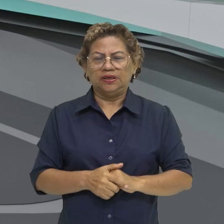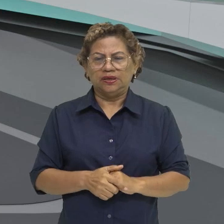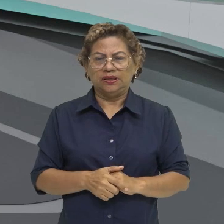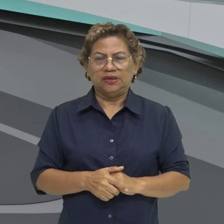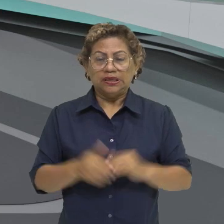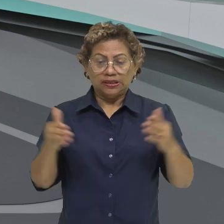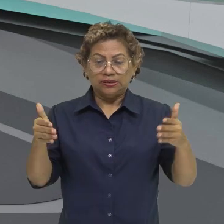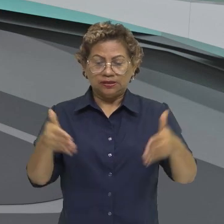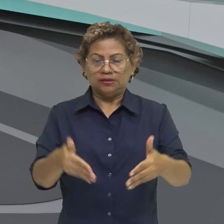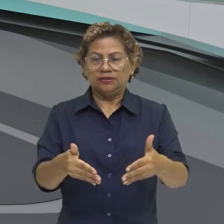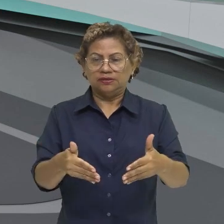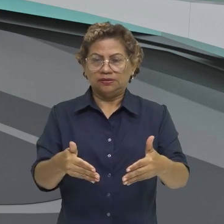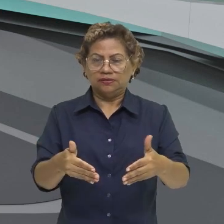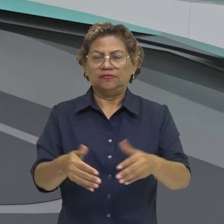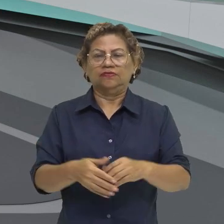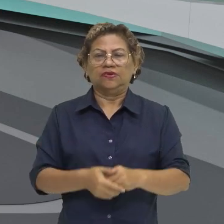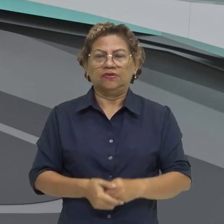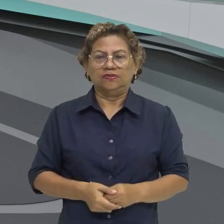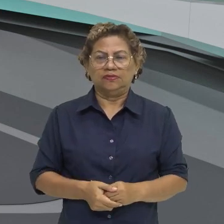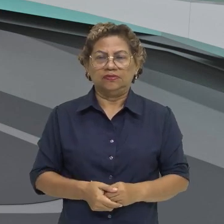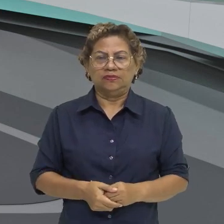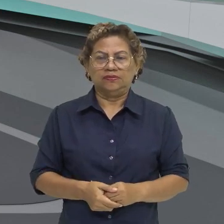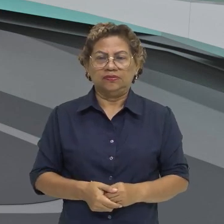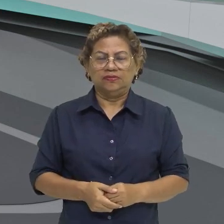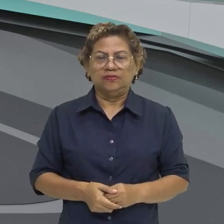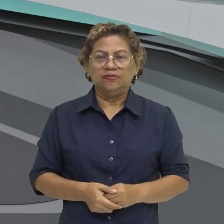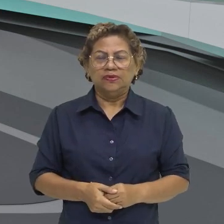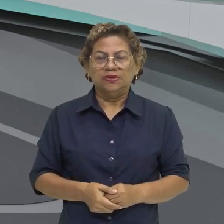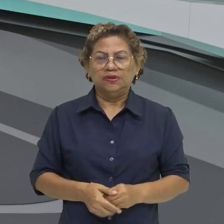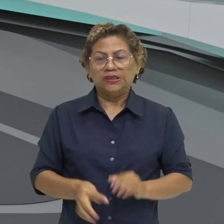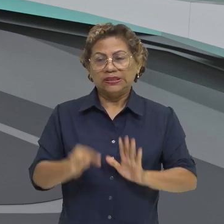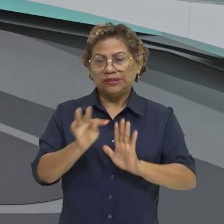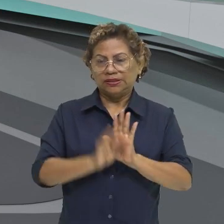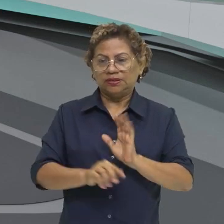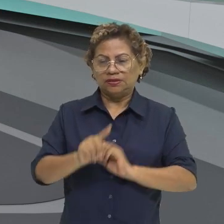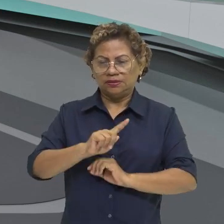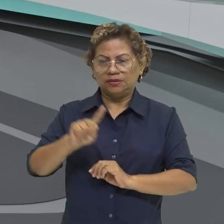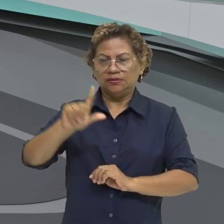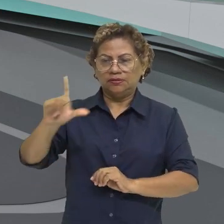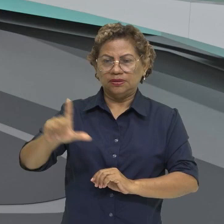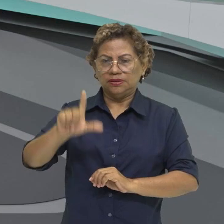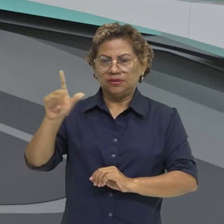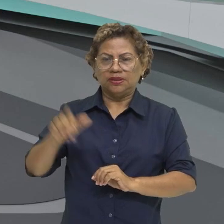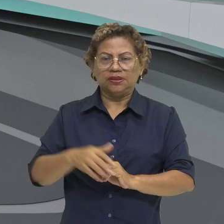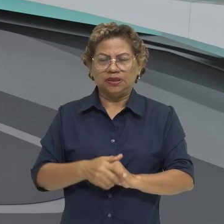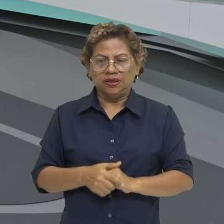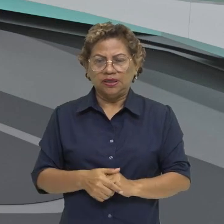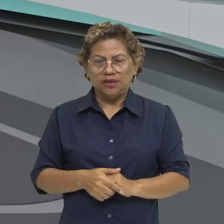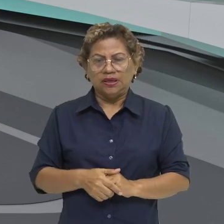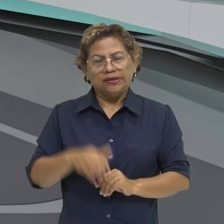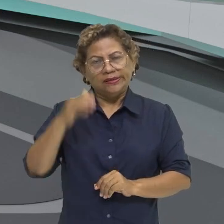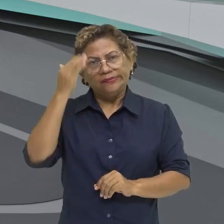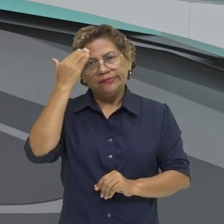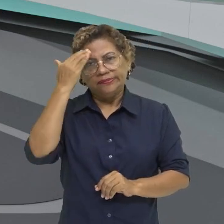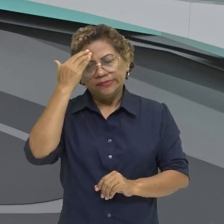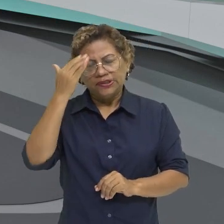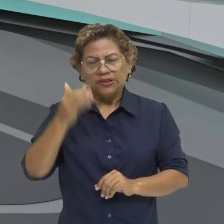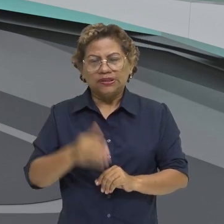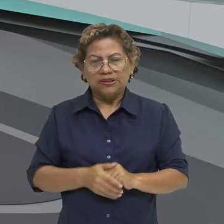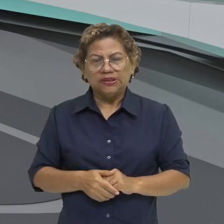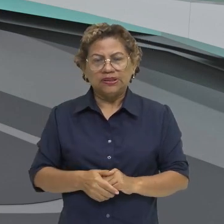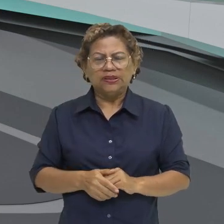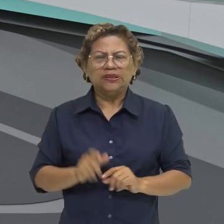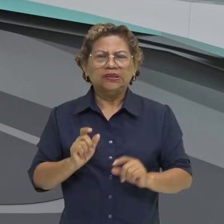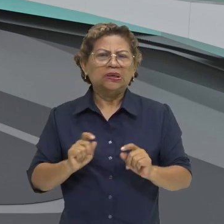Eles não se prestam, os textos não literários, eles não servem para o entretenimento, para a contemplação